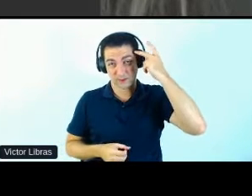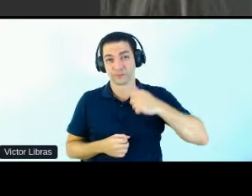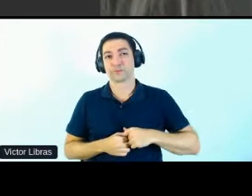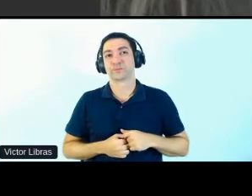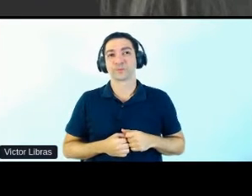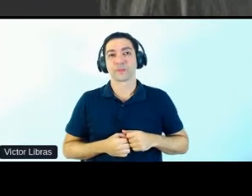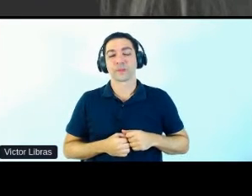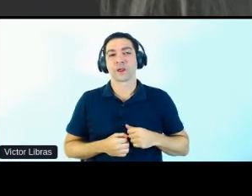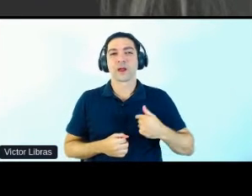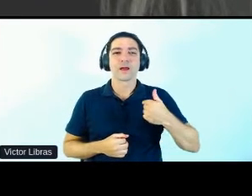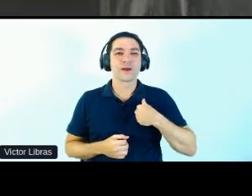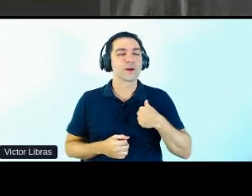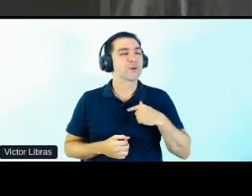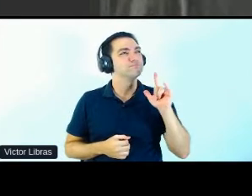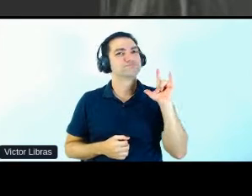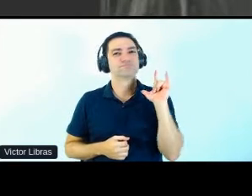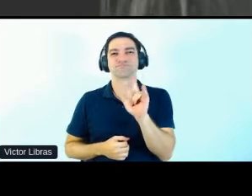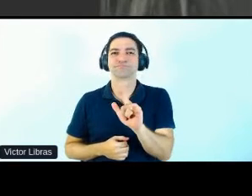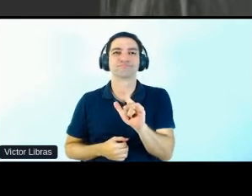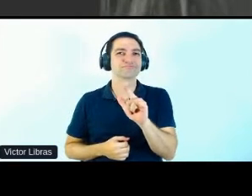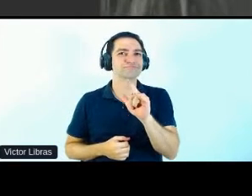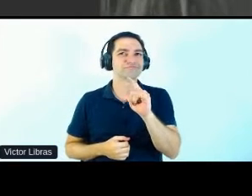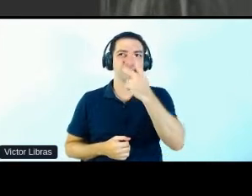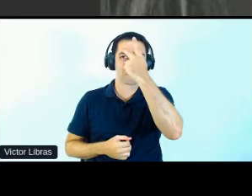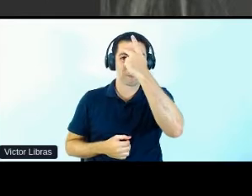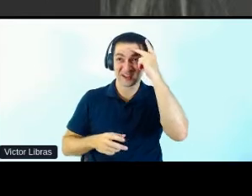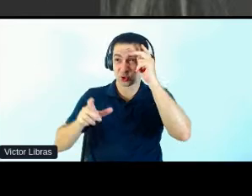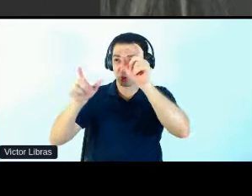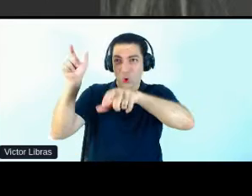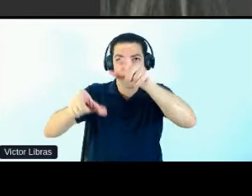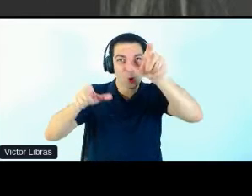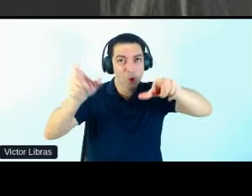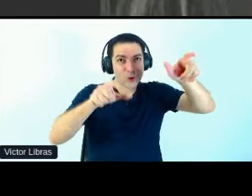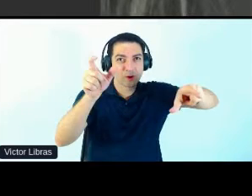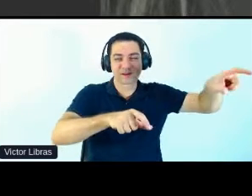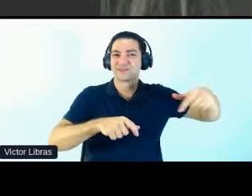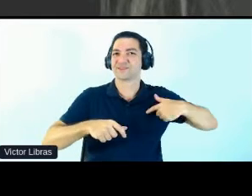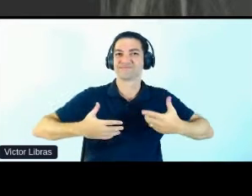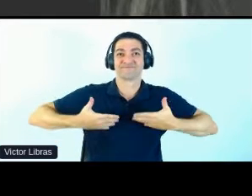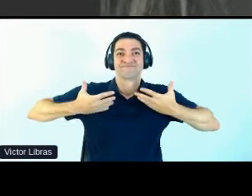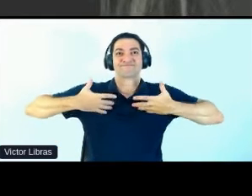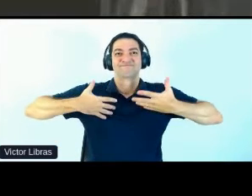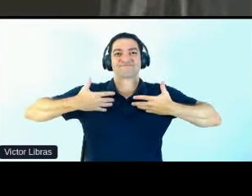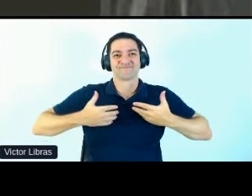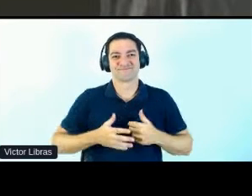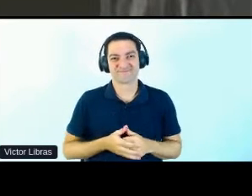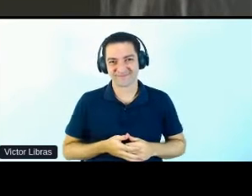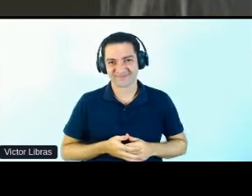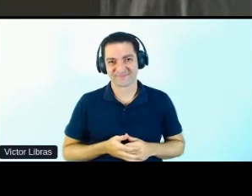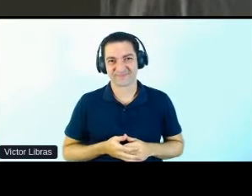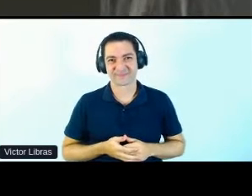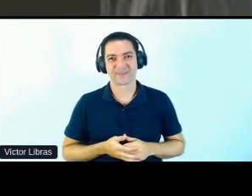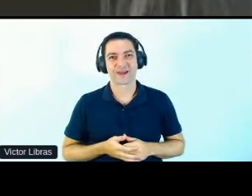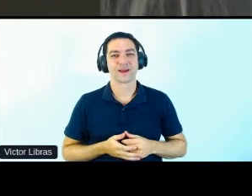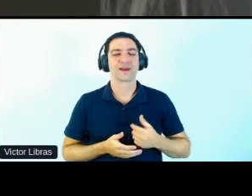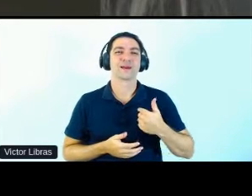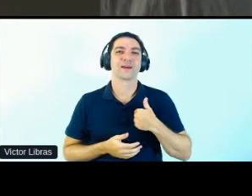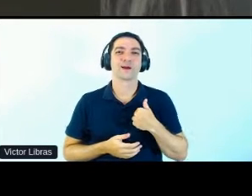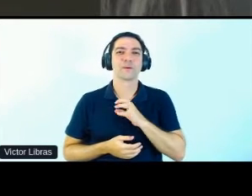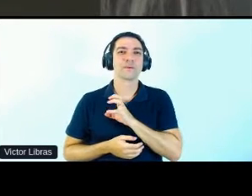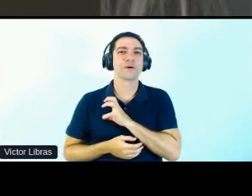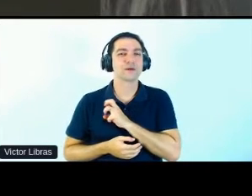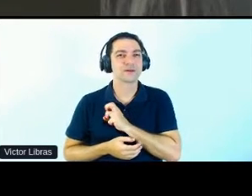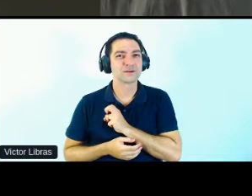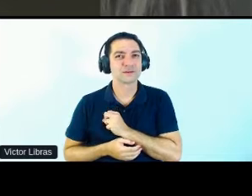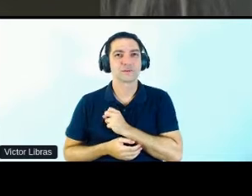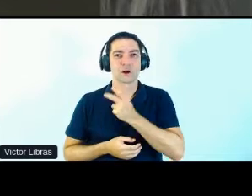por pessoas e entusiasta ágil na minha vida. E eu valorizo, acima de tudo, a integralidade das